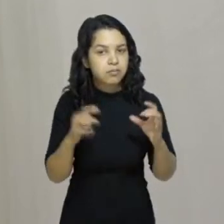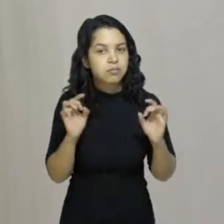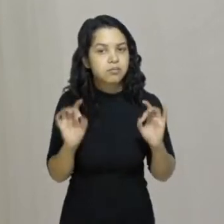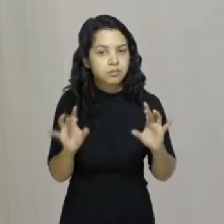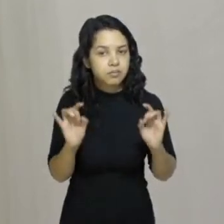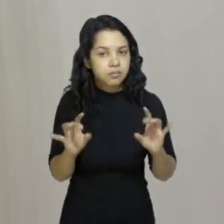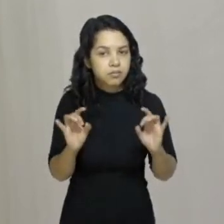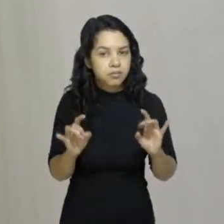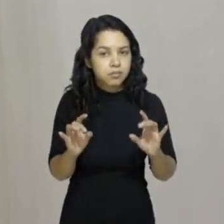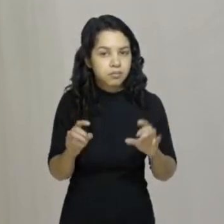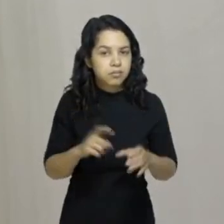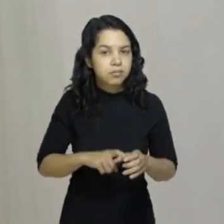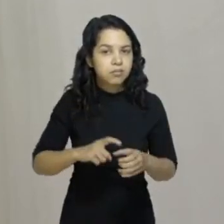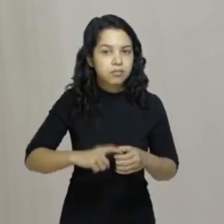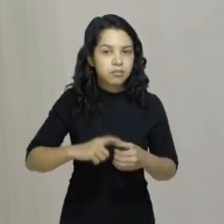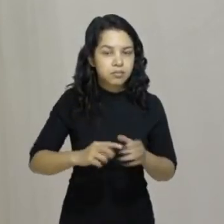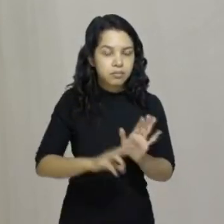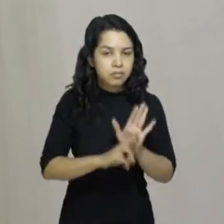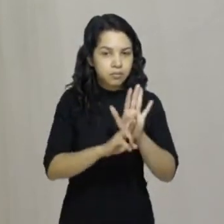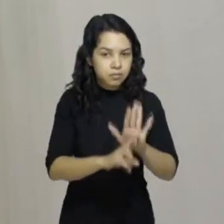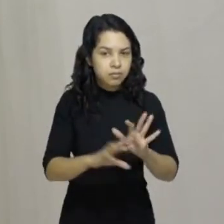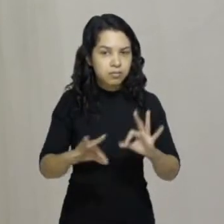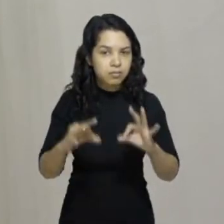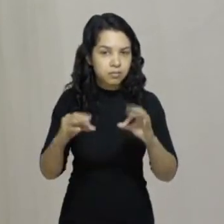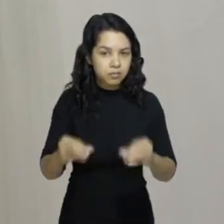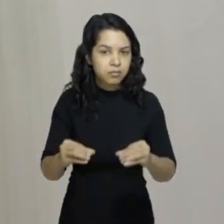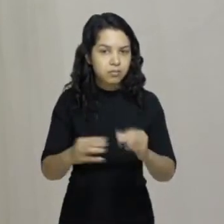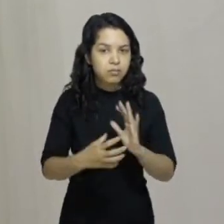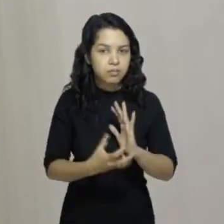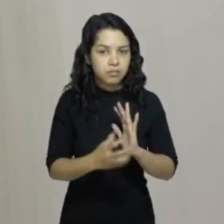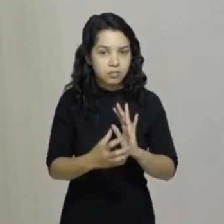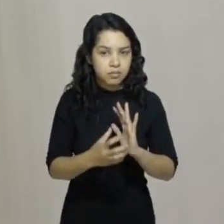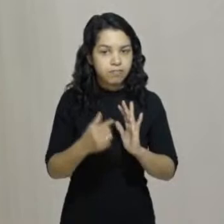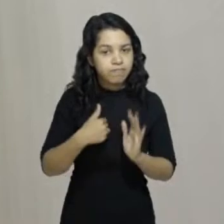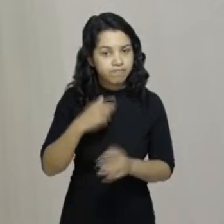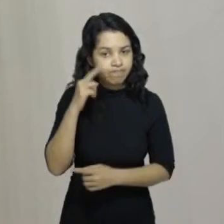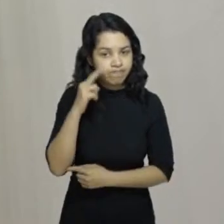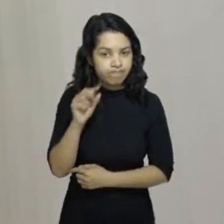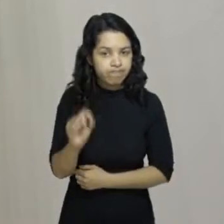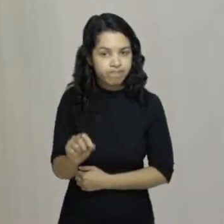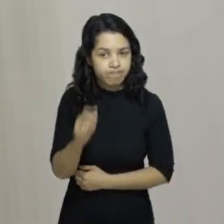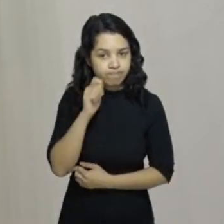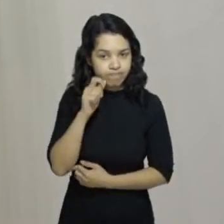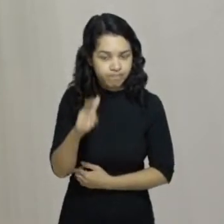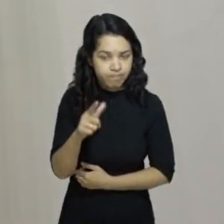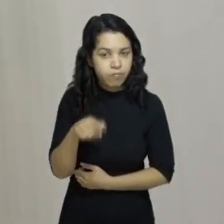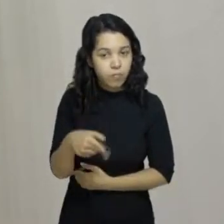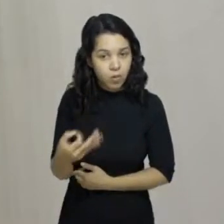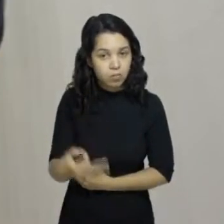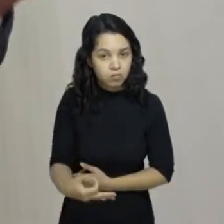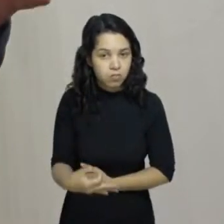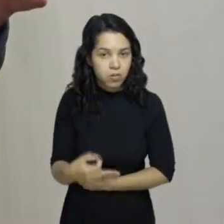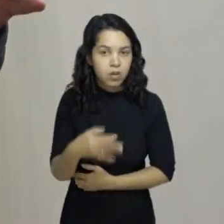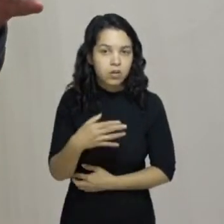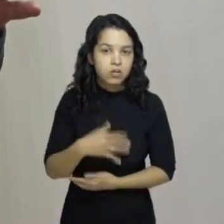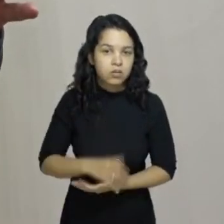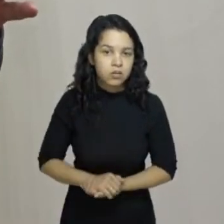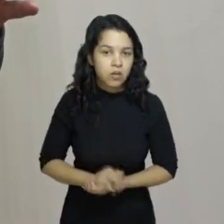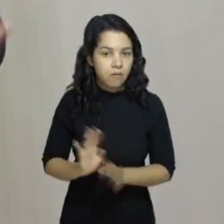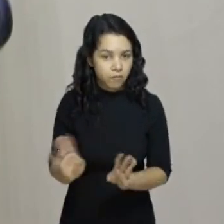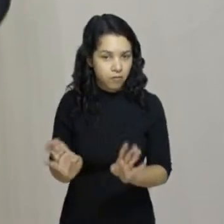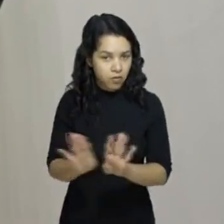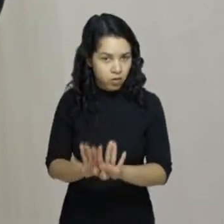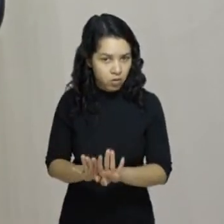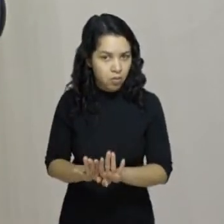composta por representante todos os partidos na minha visão com todo respeito Deputado Nelly é o caminho mais adequado sem fechar a porta